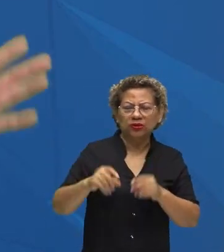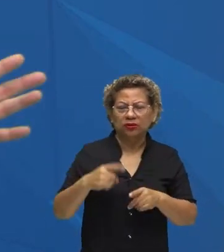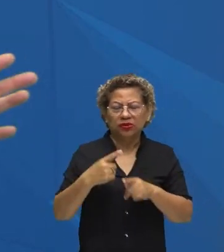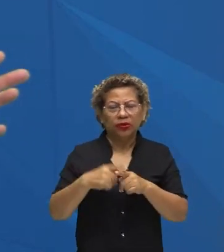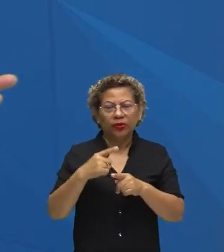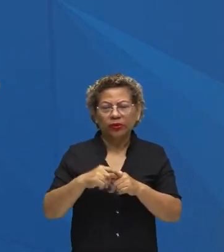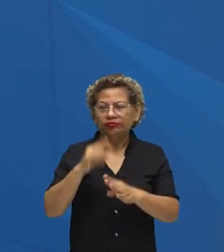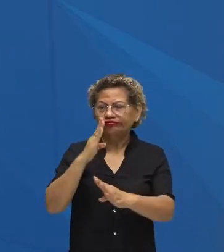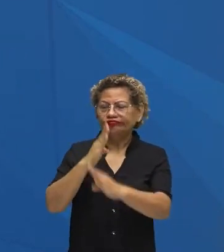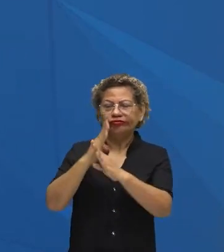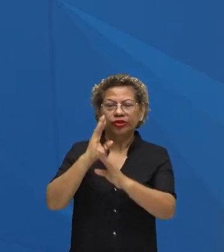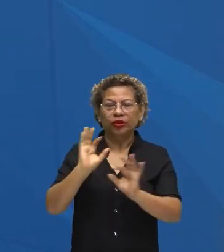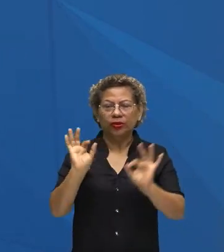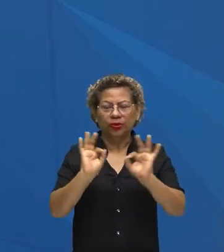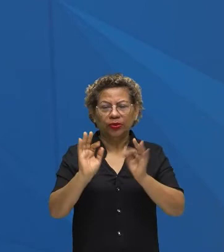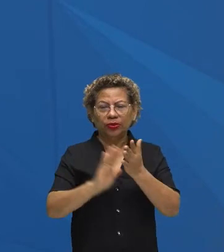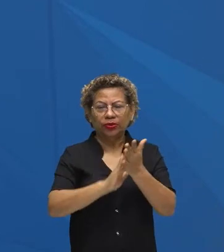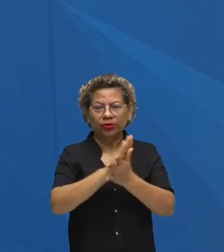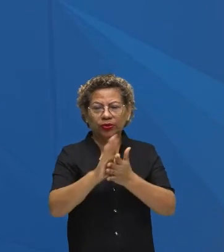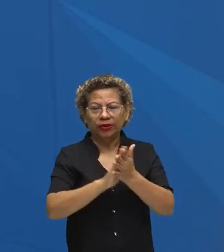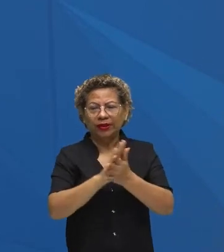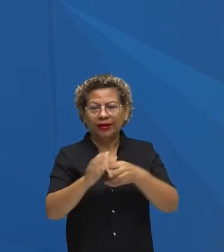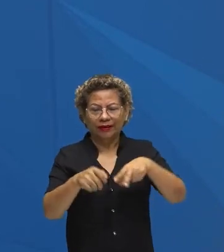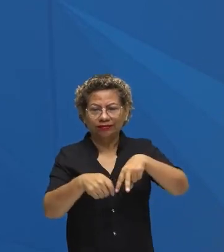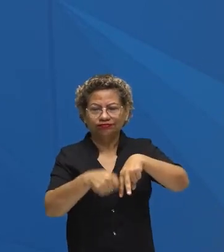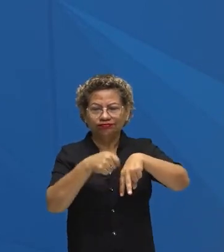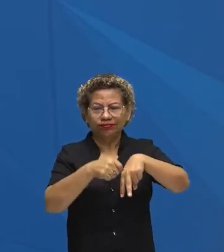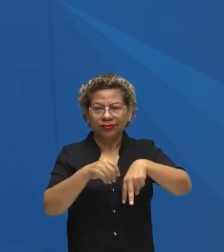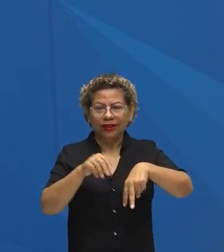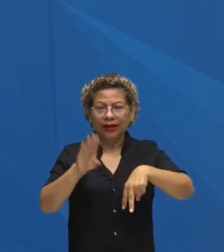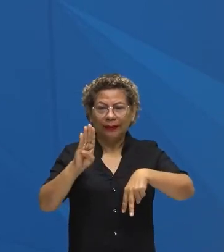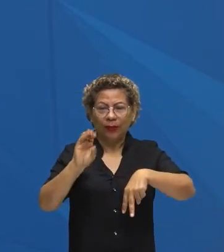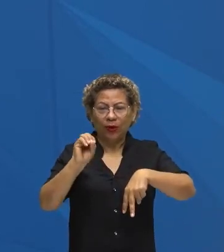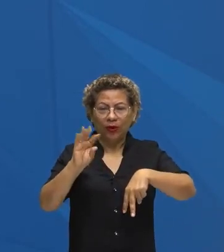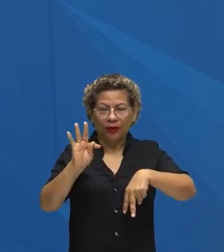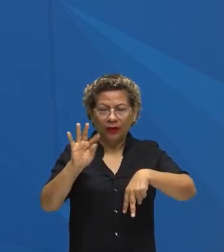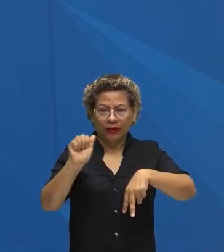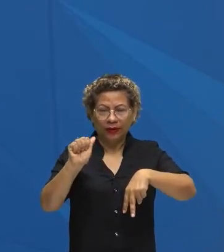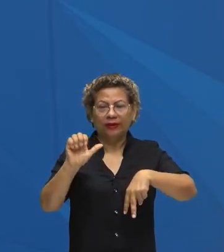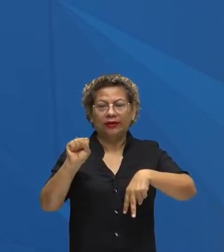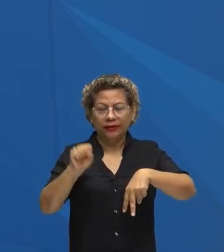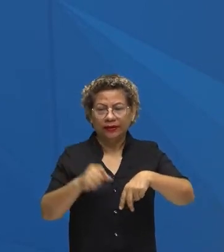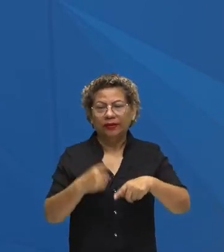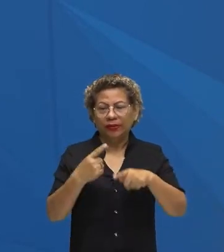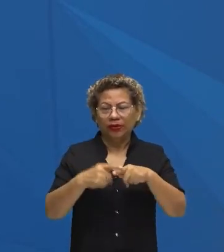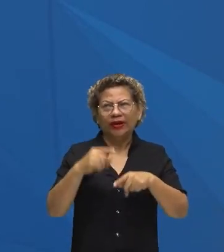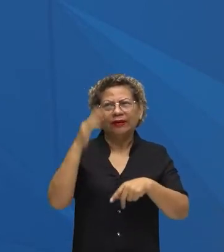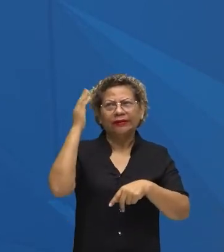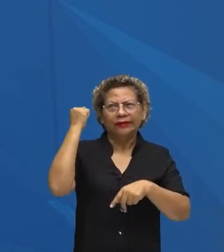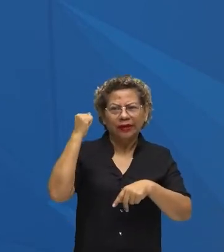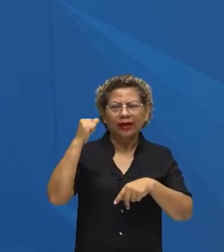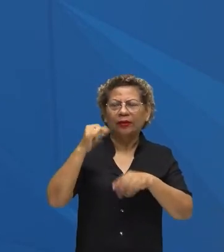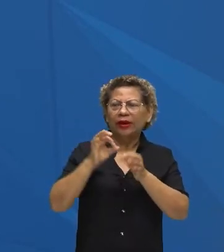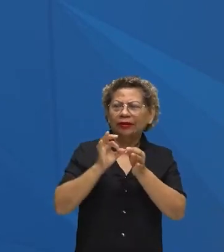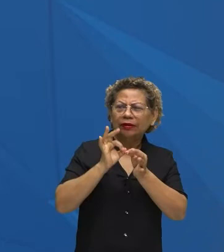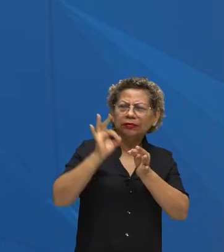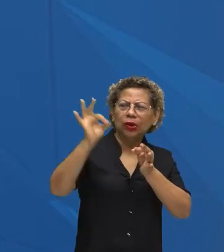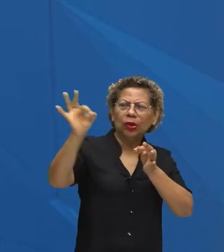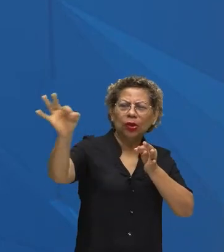foi achado. Então, quando a gente coloca onde Judas perdeu as botas, quer dizer que está em algum lugar muito distante ou